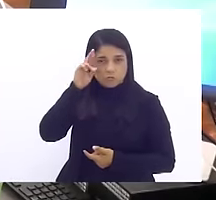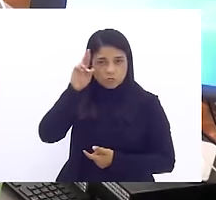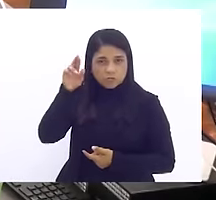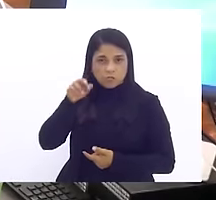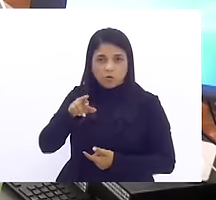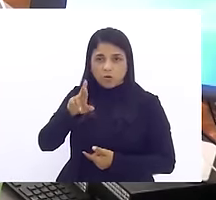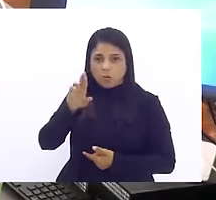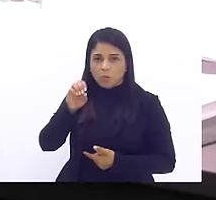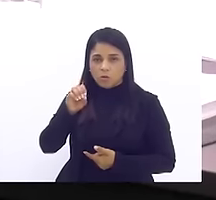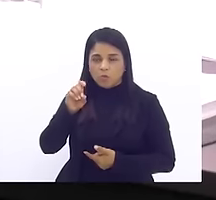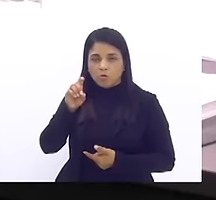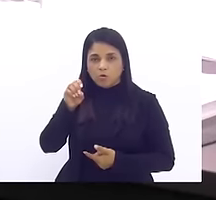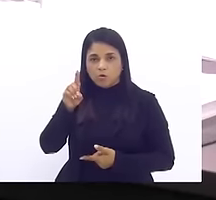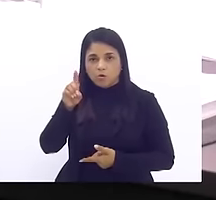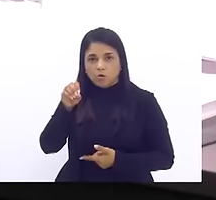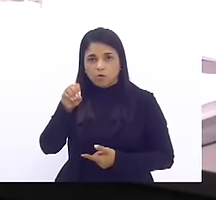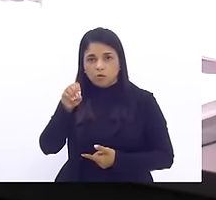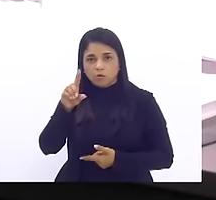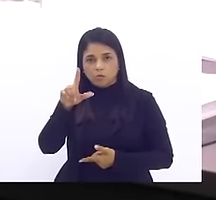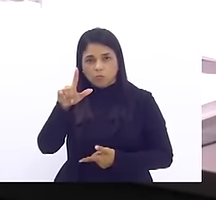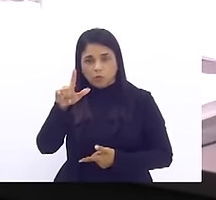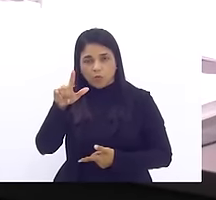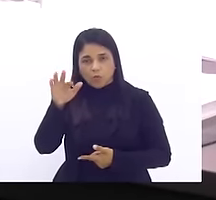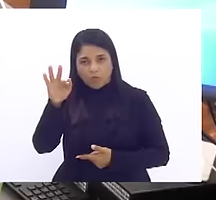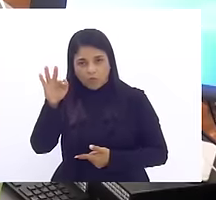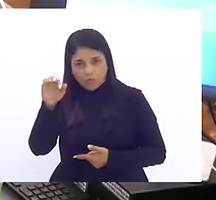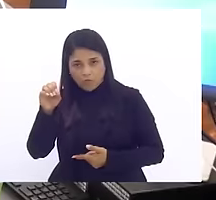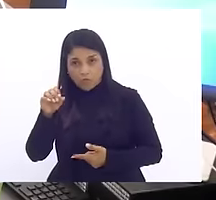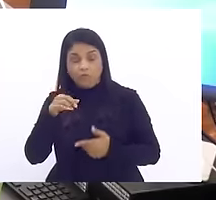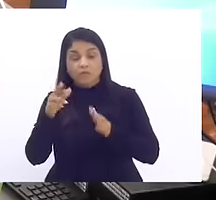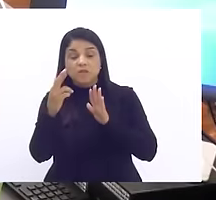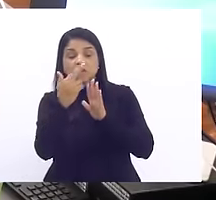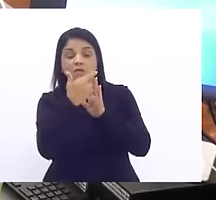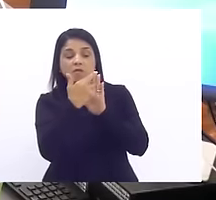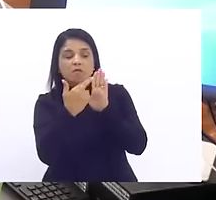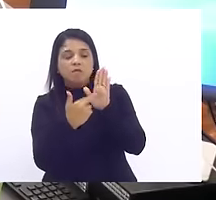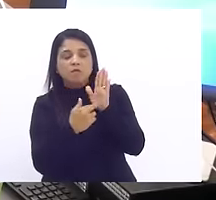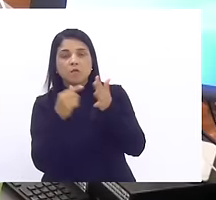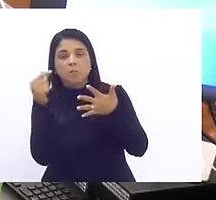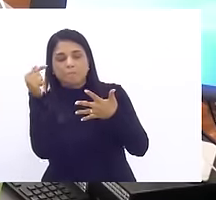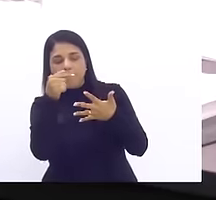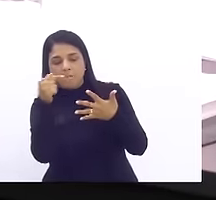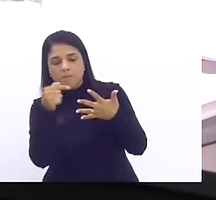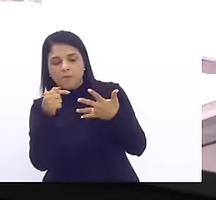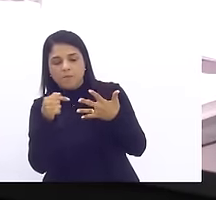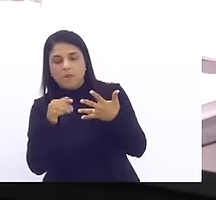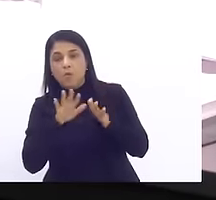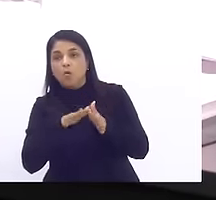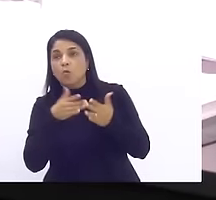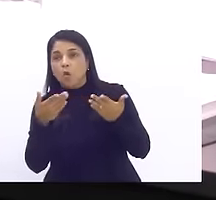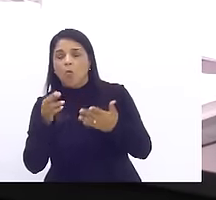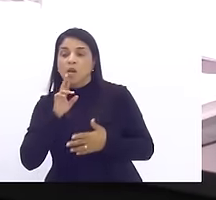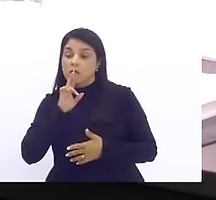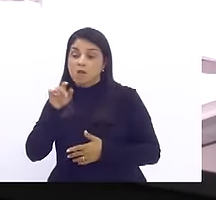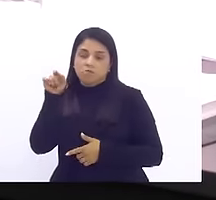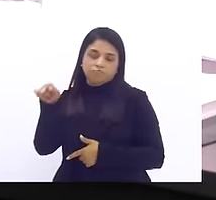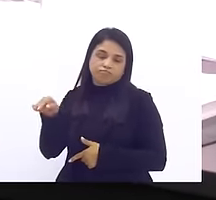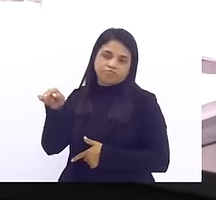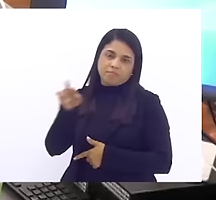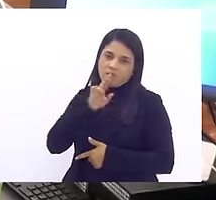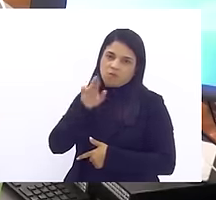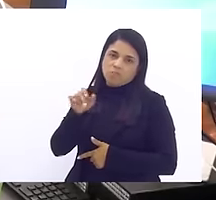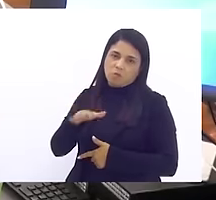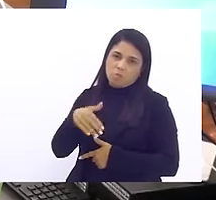Pátio vai e quais são os critérios Você sabe dizer que ele vai saber responder melhor